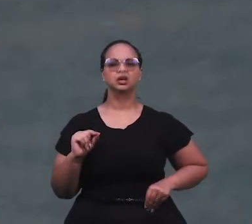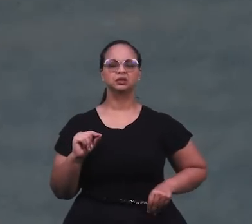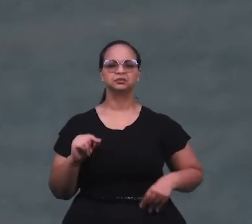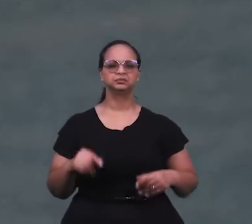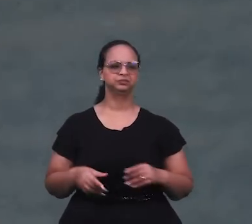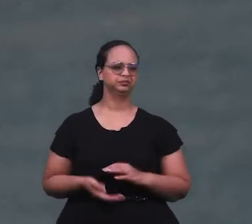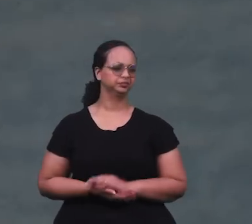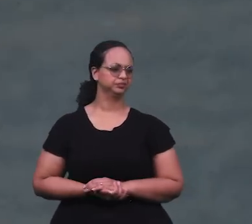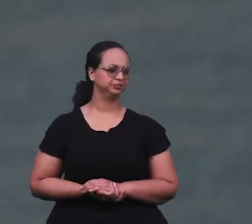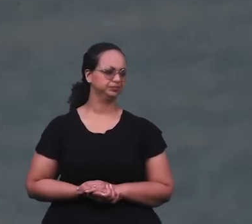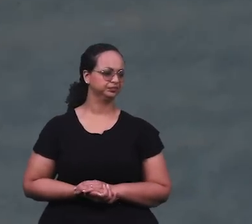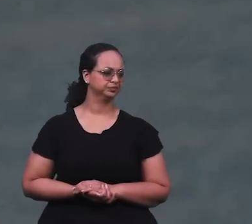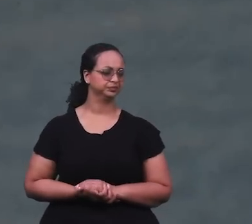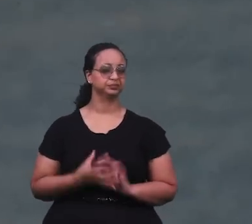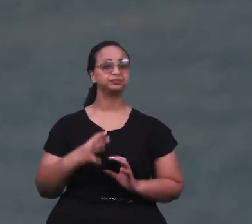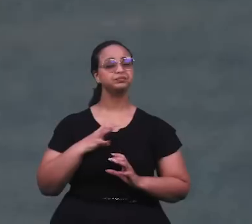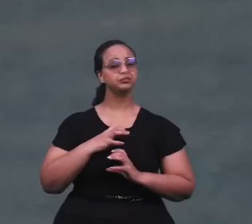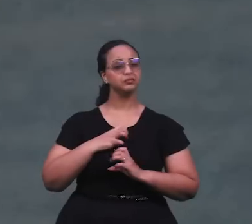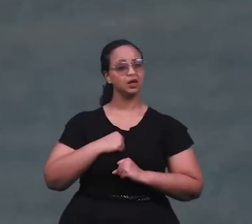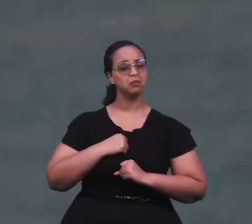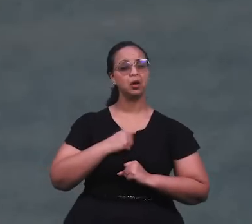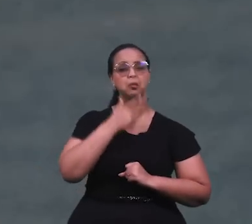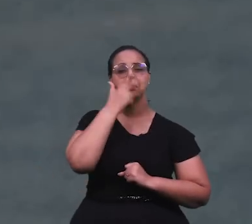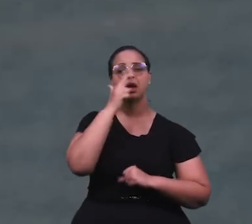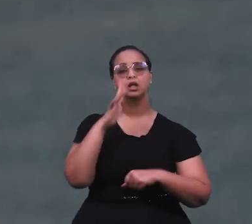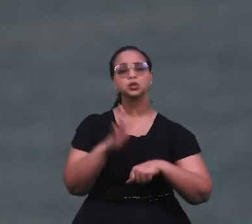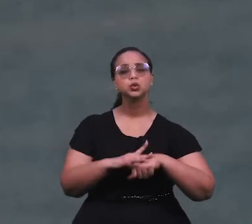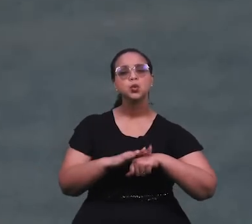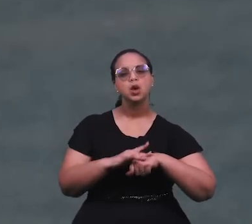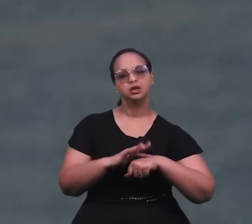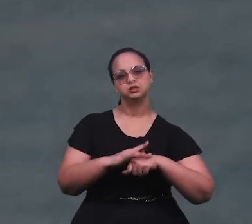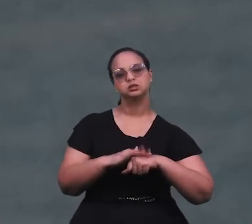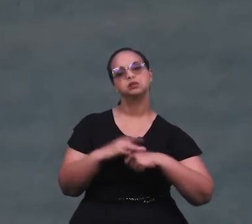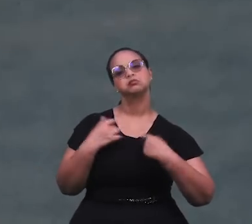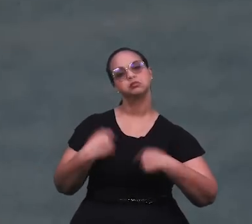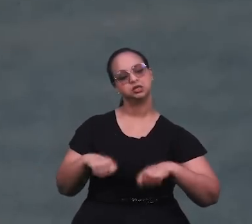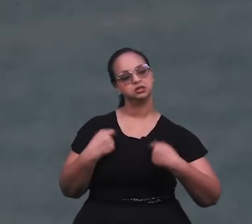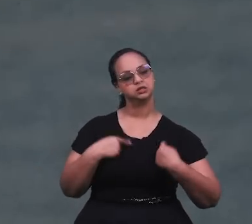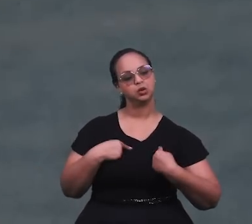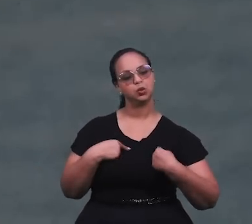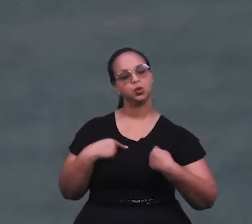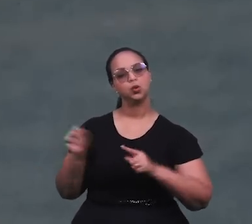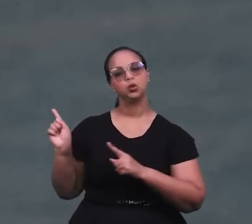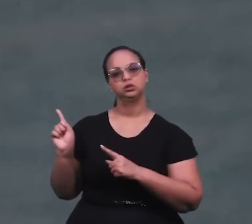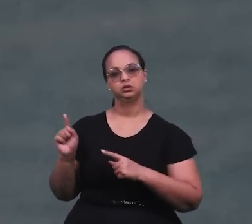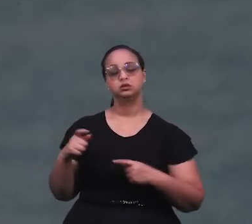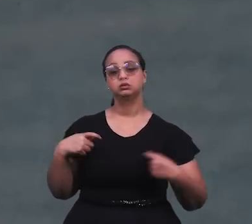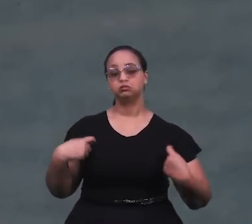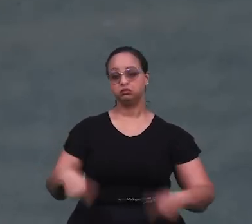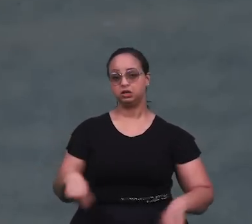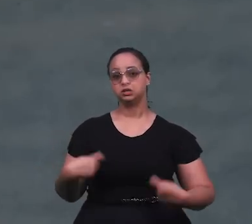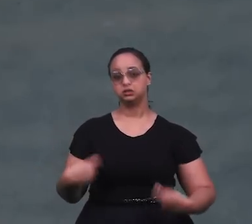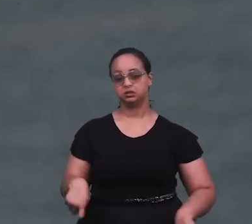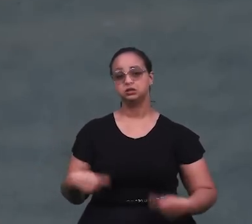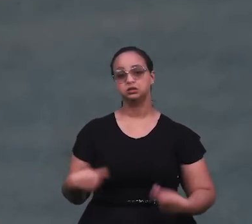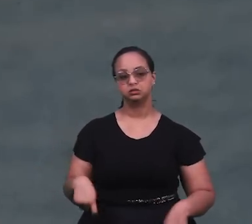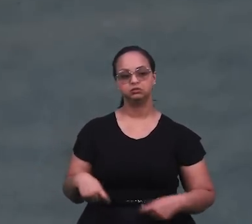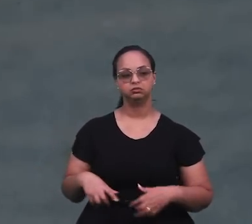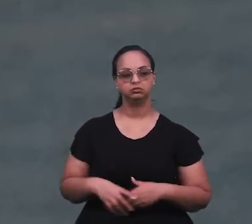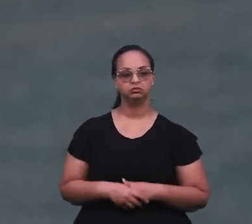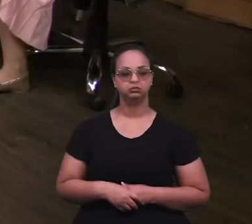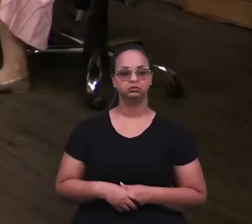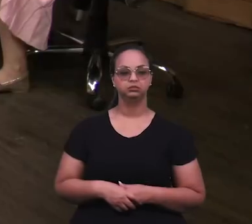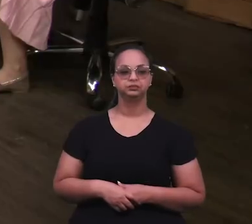que a mágoa é uma enfermidade que precisa ser combatida. né? Sem A dúvida. gente precisa ser curado Uhum. dessa enfermidade